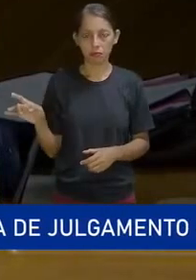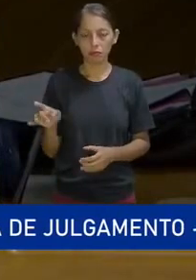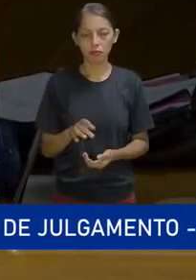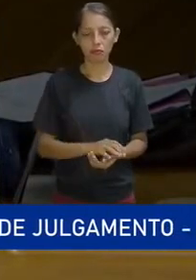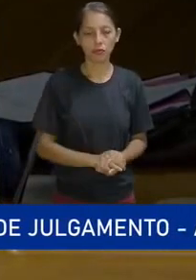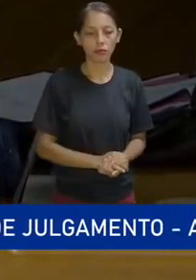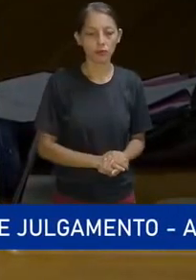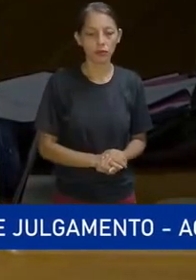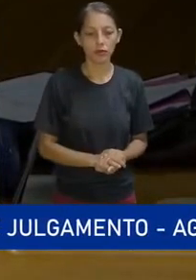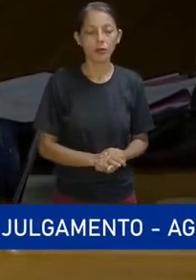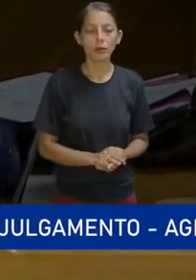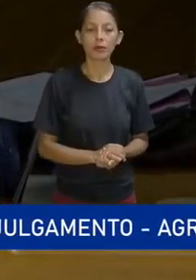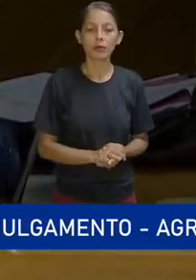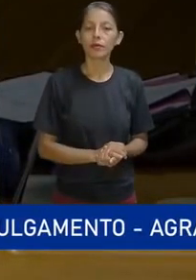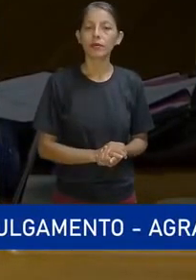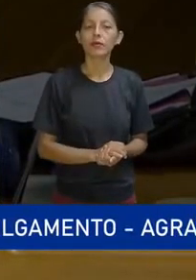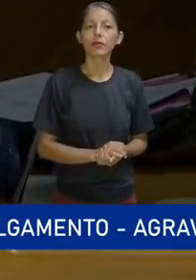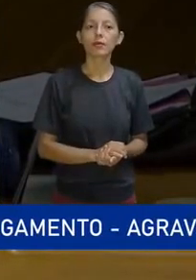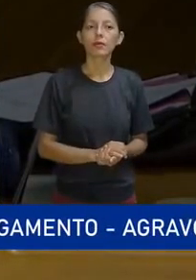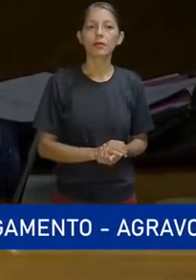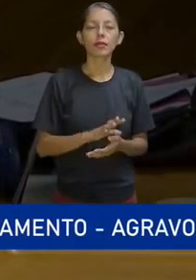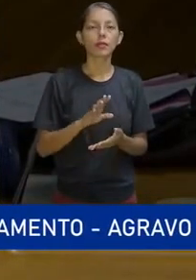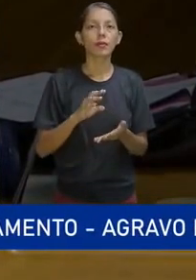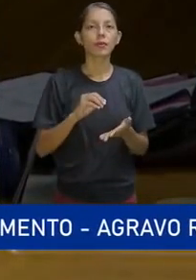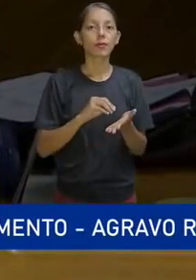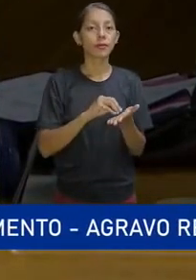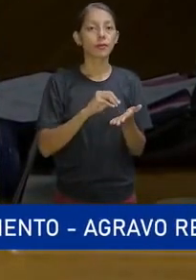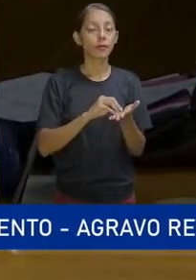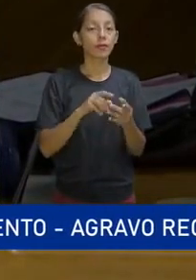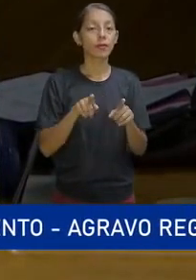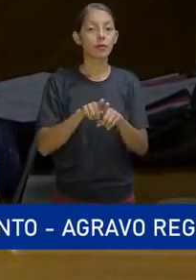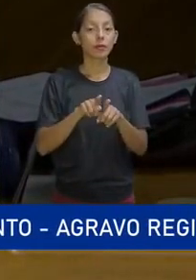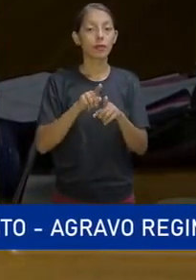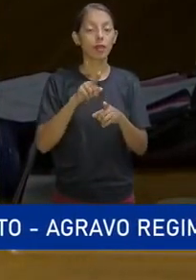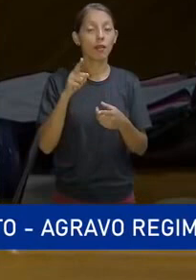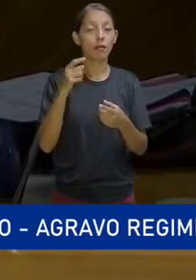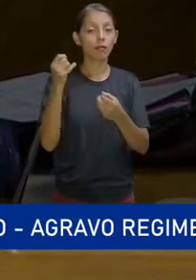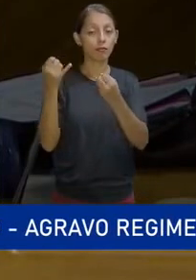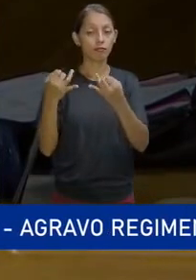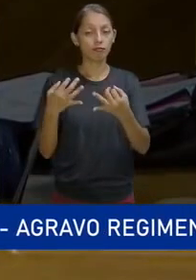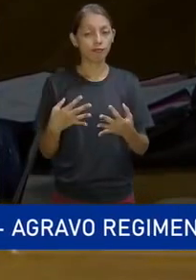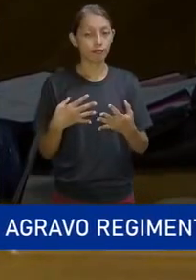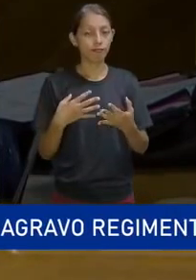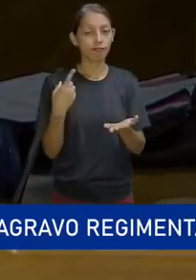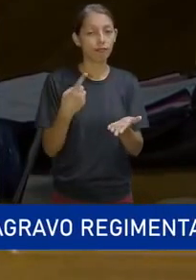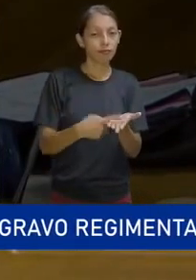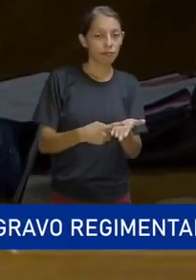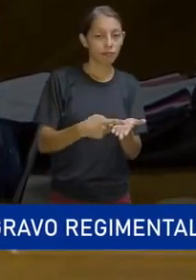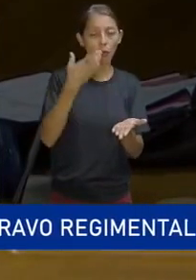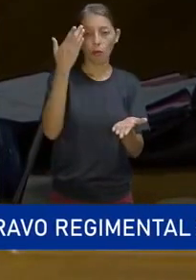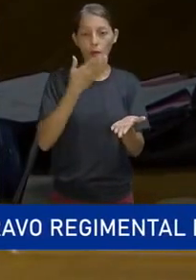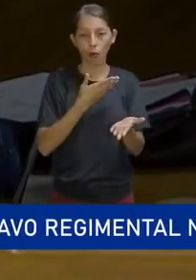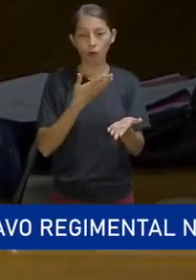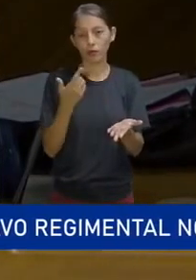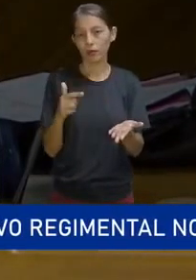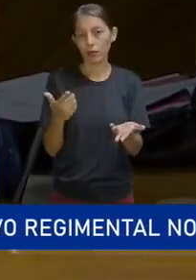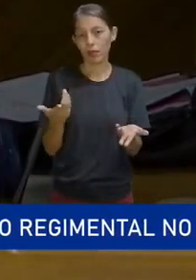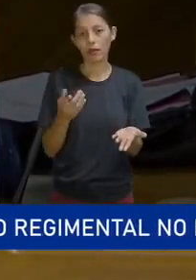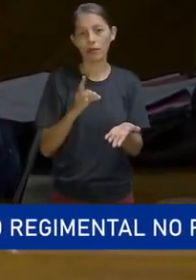via ante a ausência de impugnação de suposta infidelidade partidária nos prazos previstos na